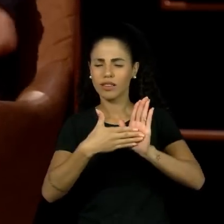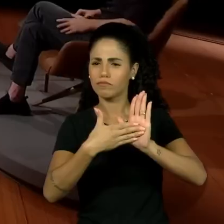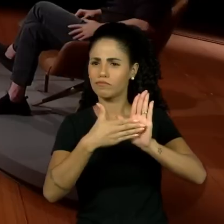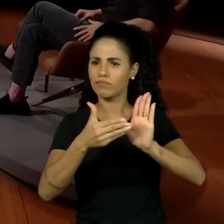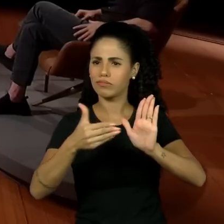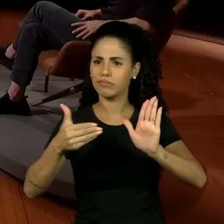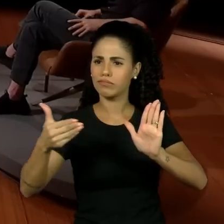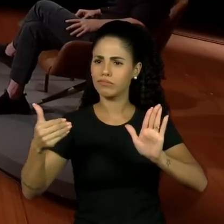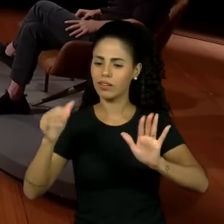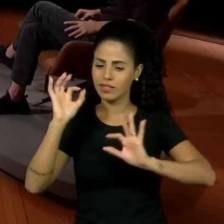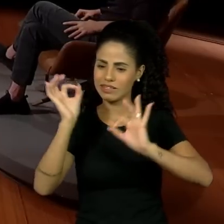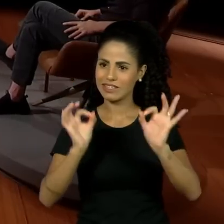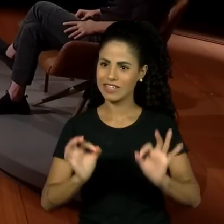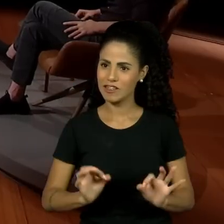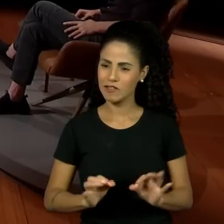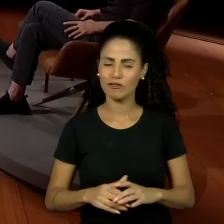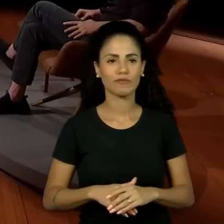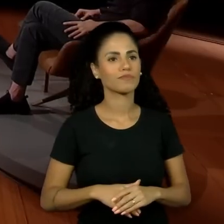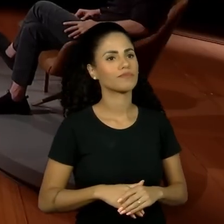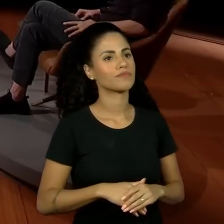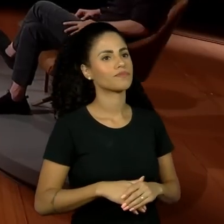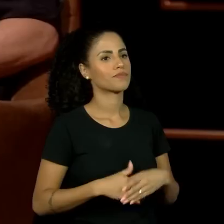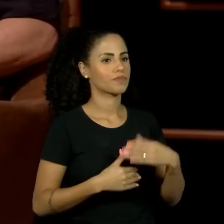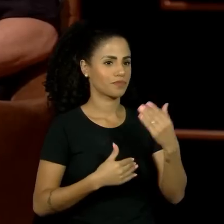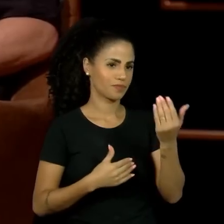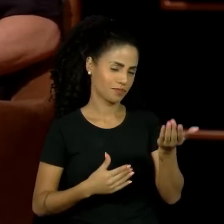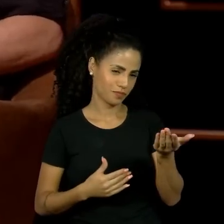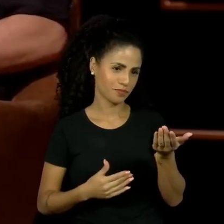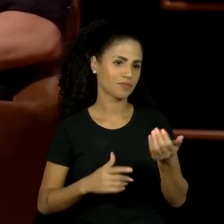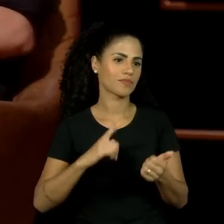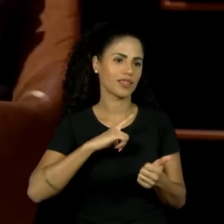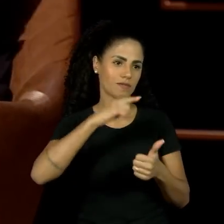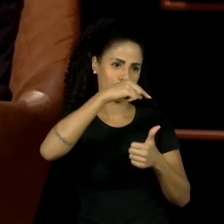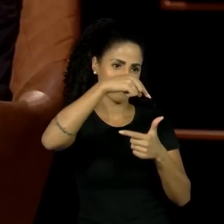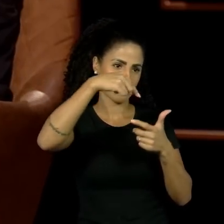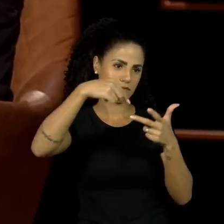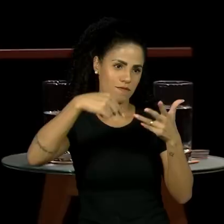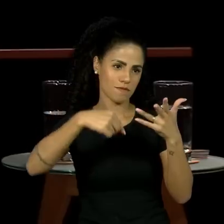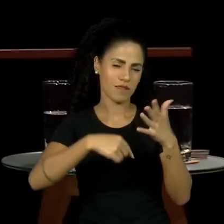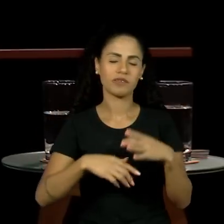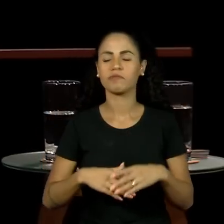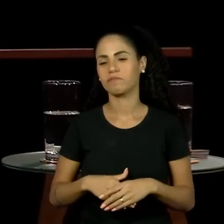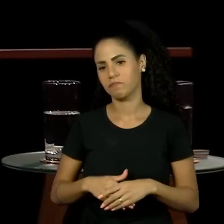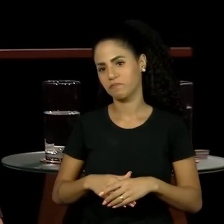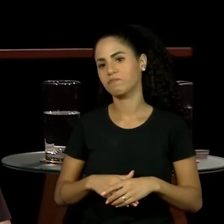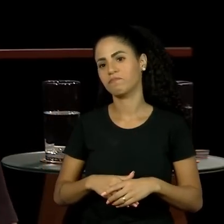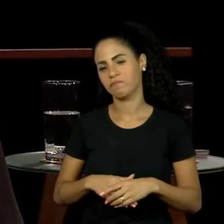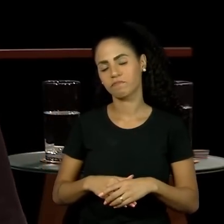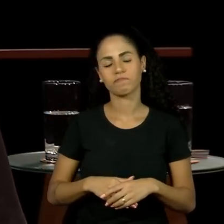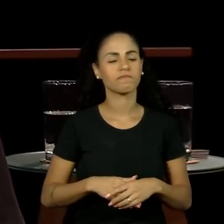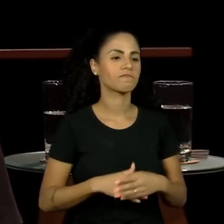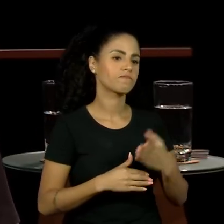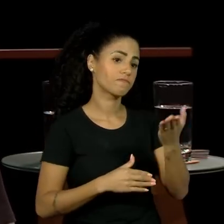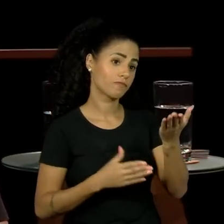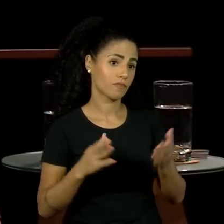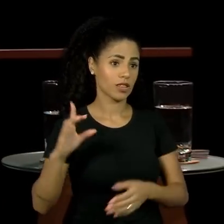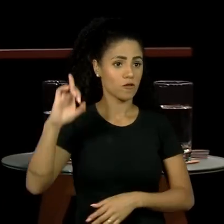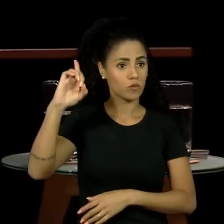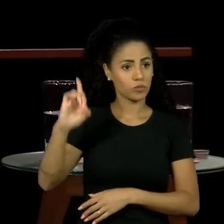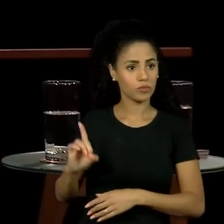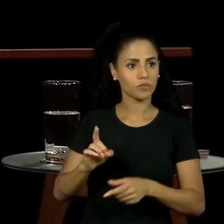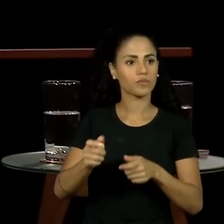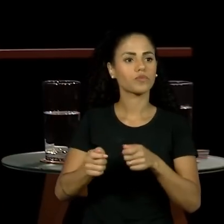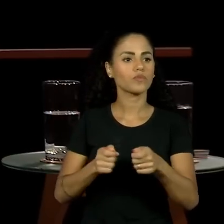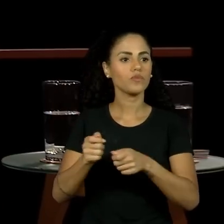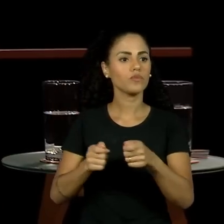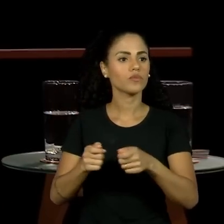fala mais alto. Essa composição, né? Exatamente. Você dirigiu agora recentemente a